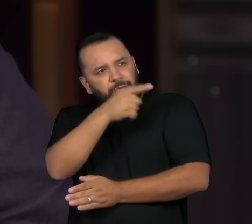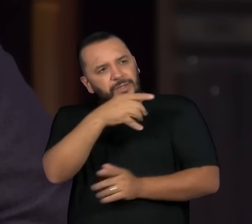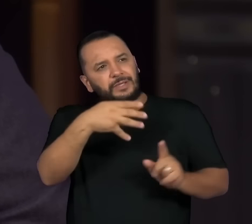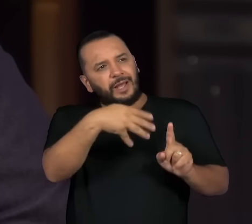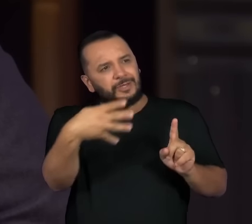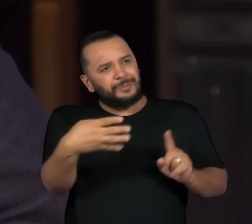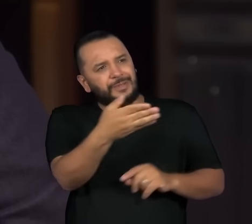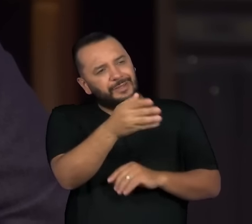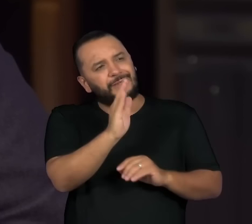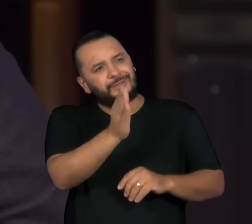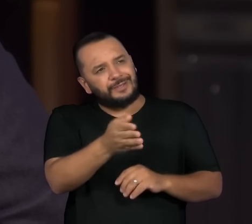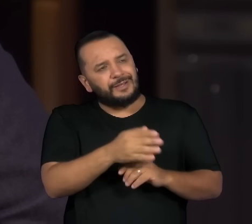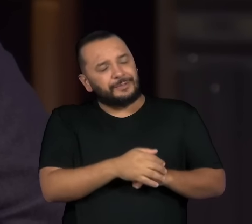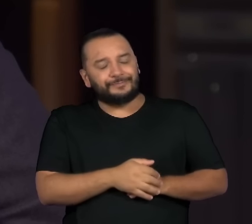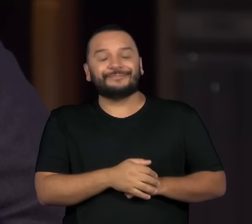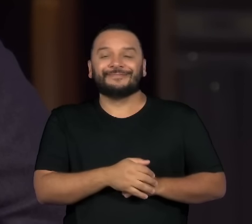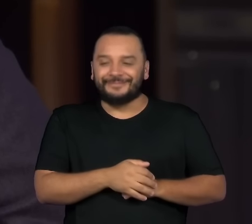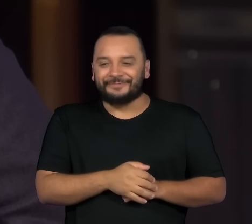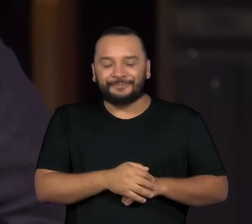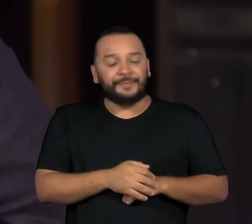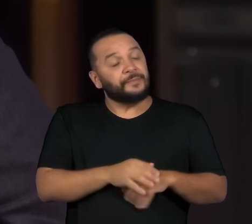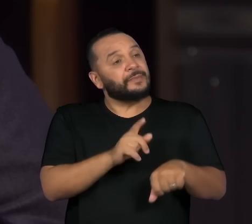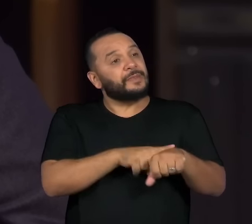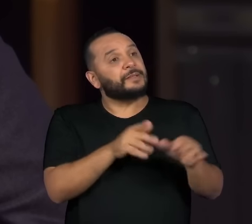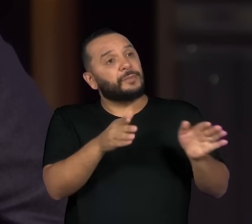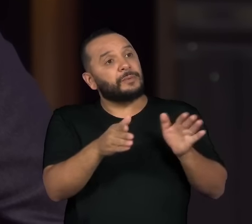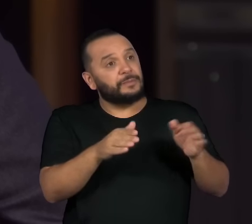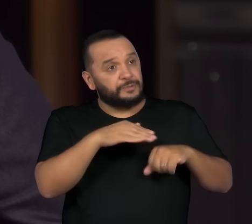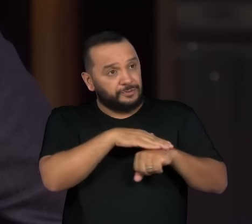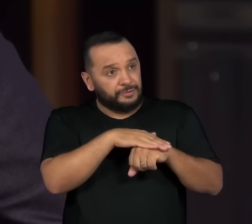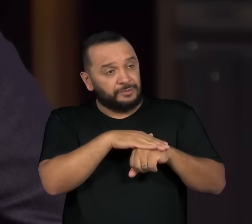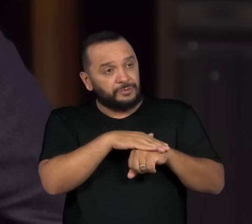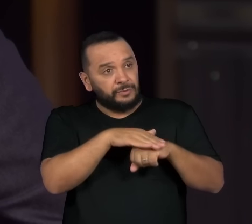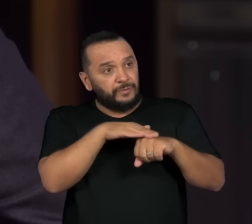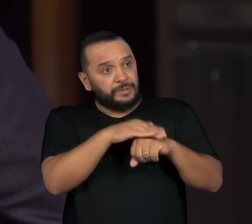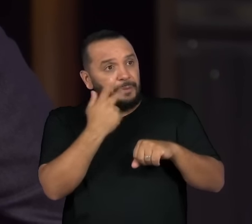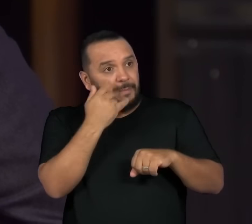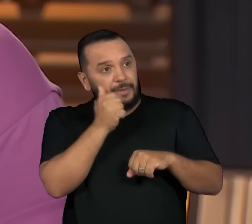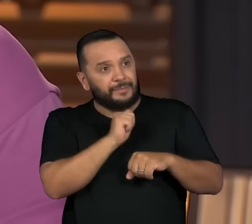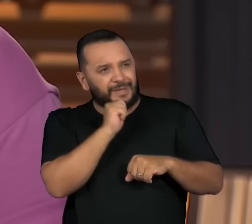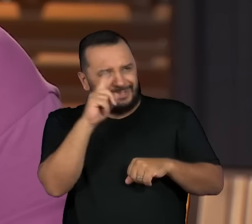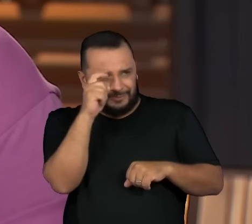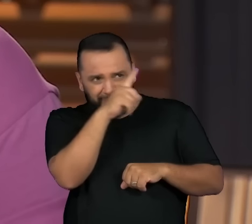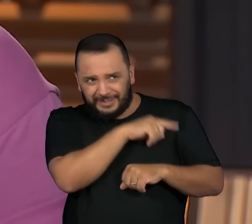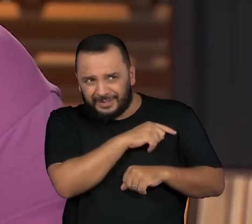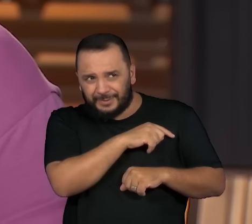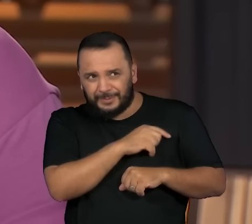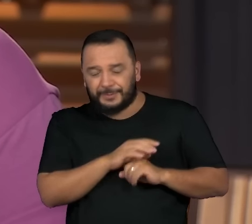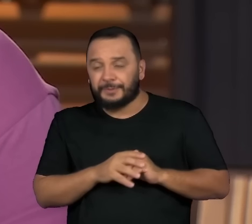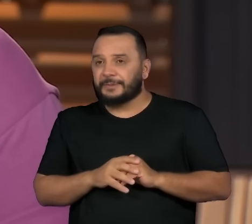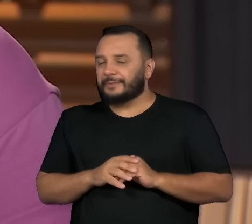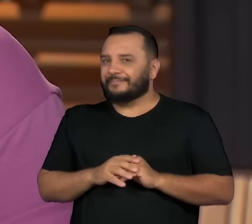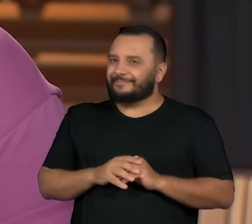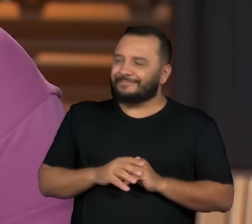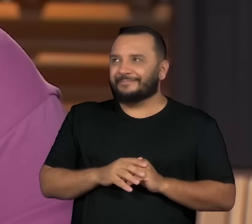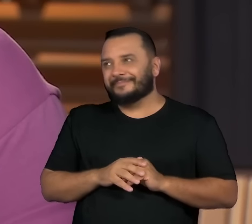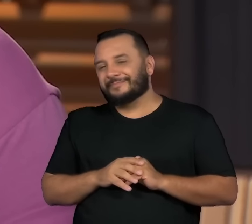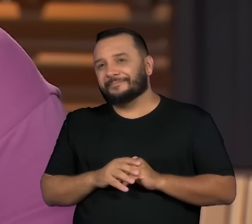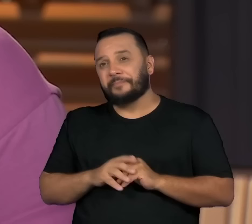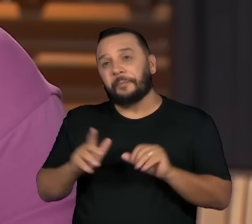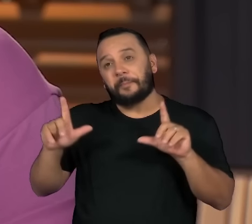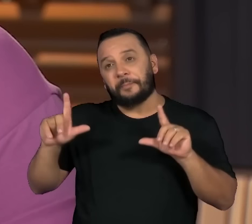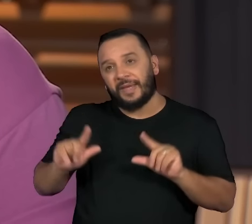você foi difícil, esse de falar com os pais sobre... Eu acho que foi bem menos difícil, porque